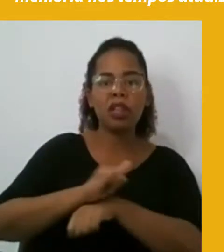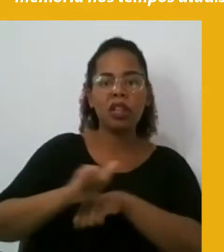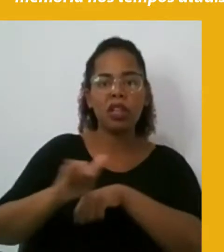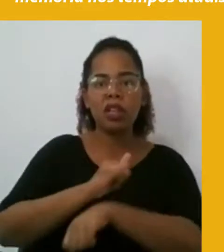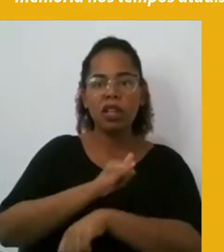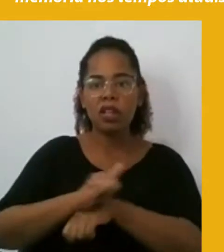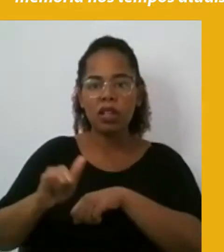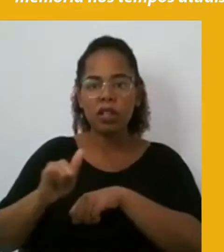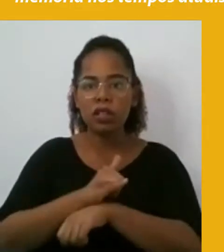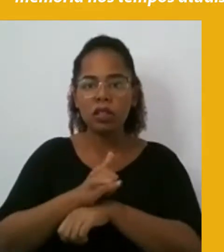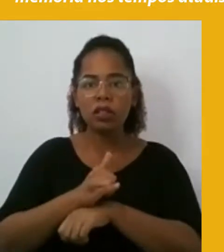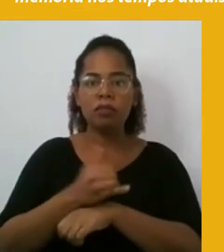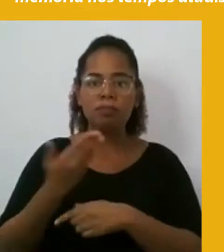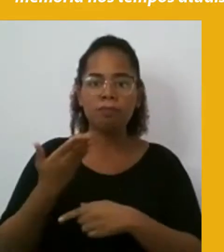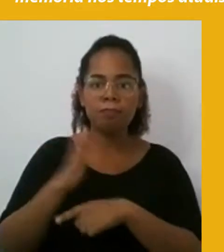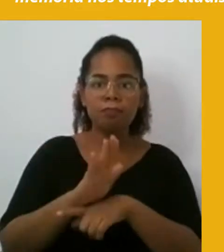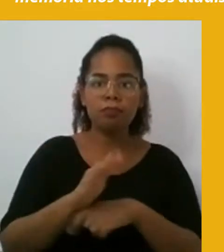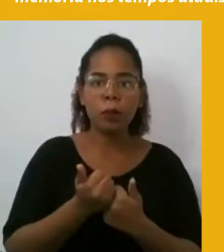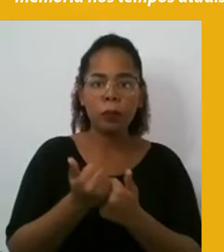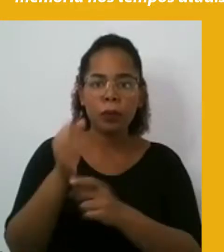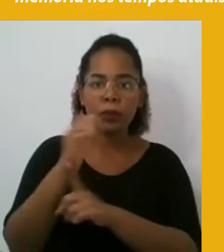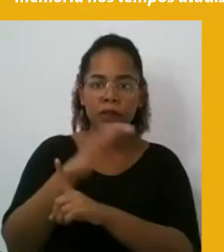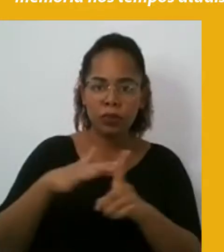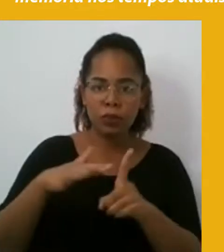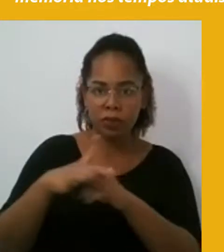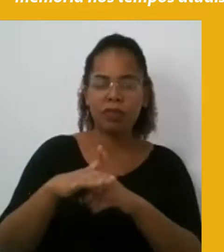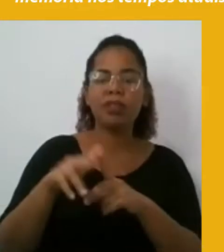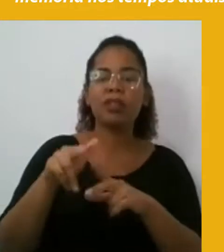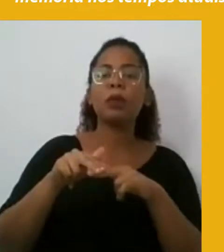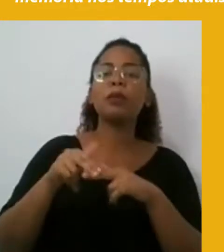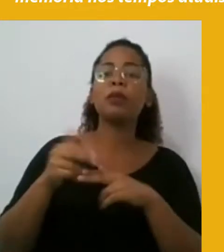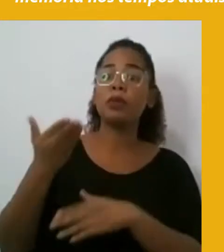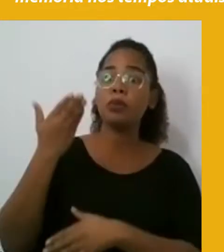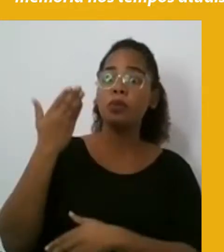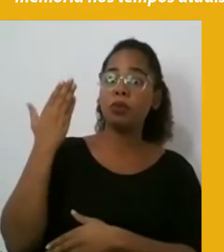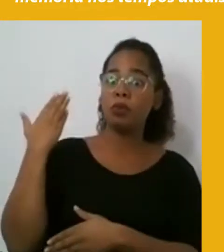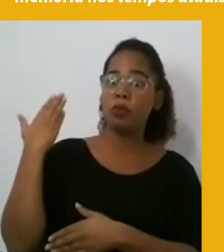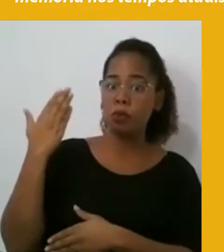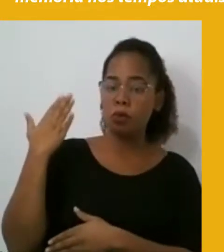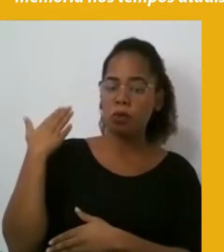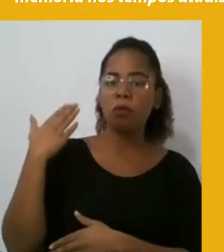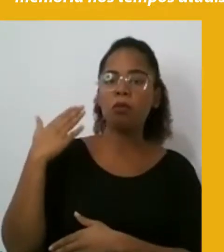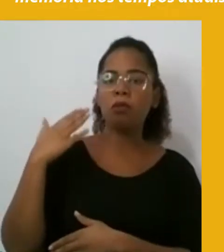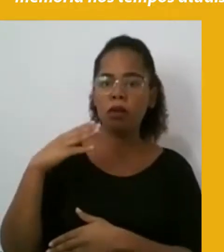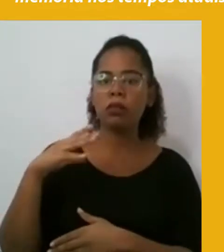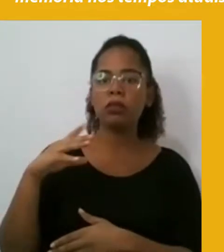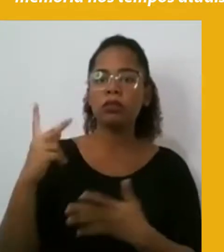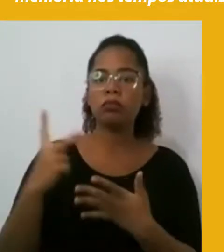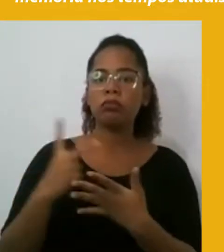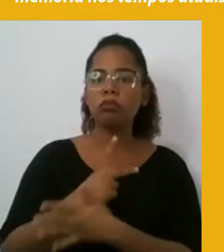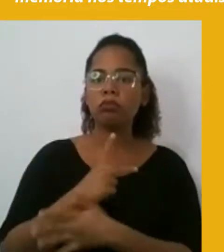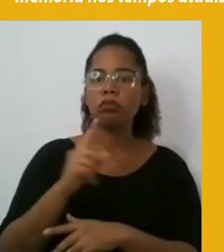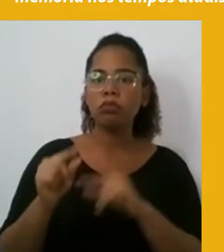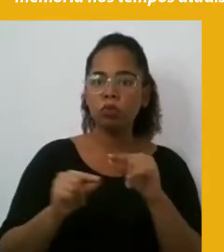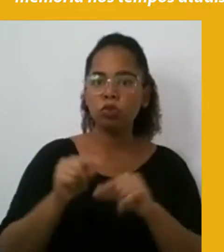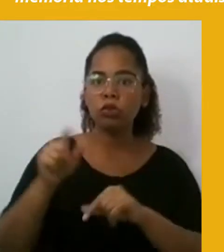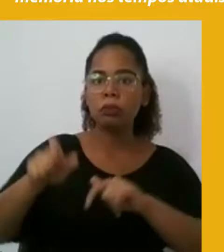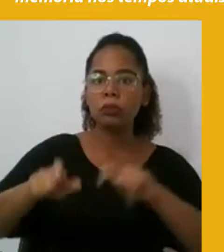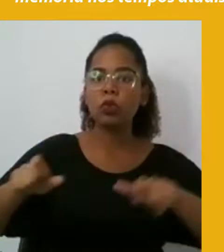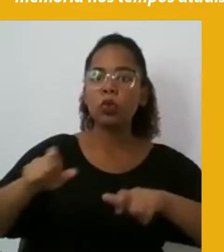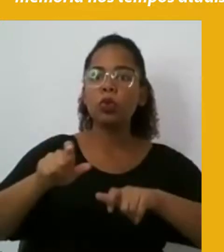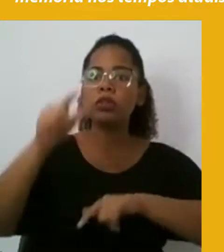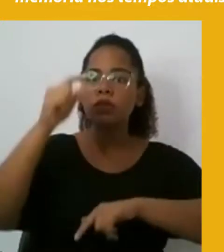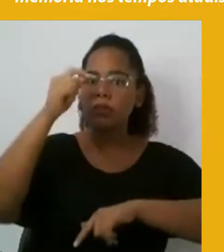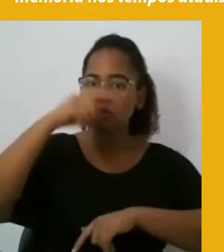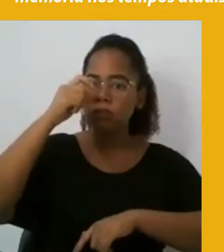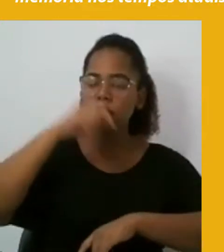auge da crise, foi demitido o que seria então o ministro da Saúde, o Carlos Seidel, ele tinha um outro cargo, porque ele não